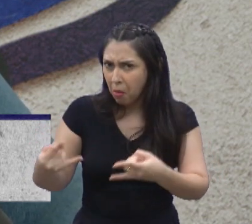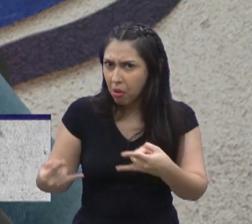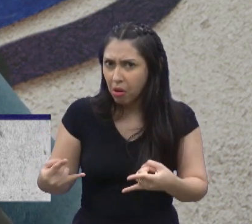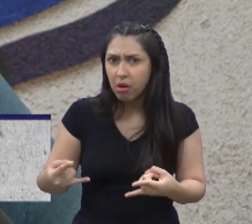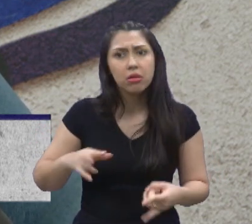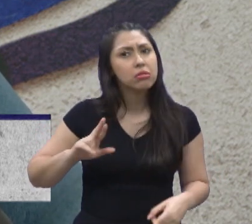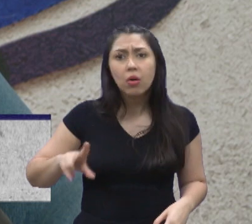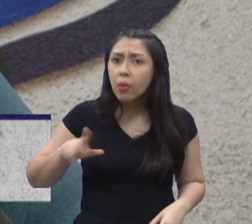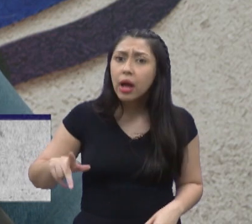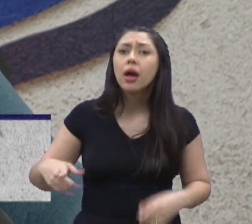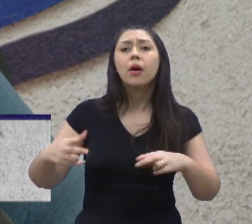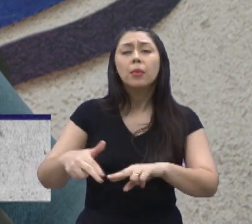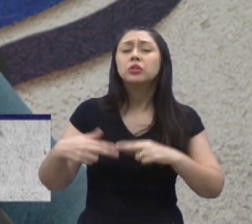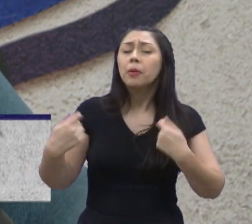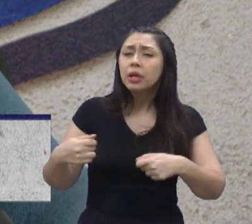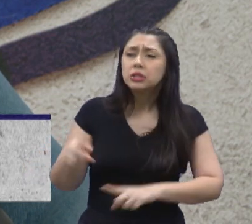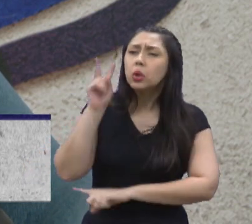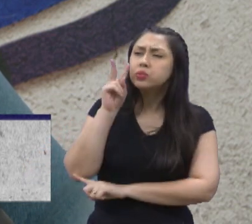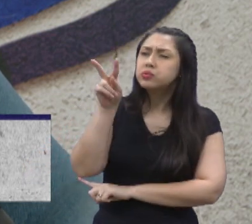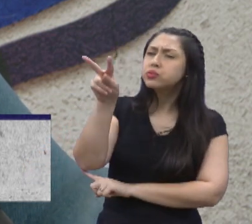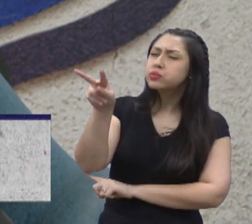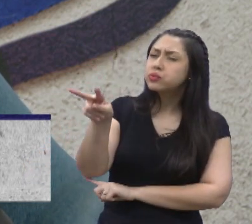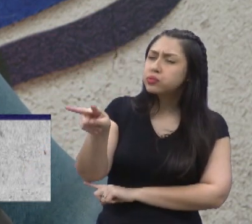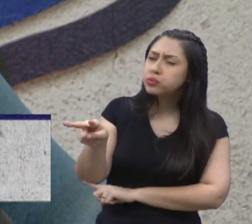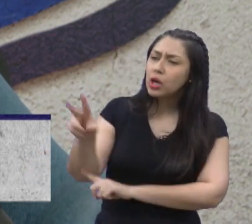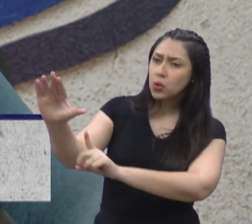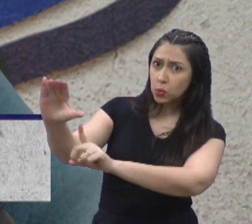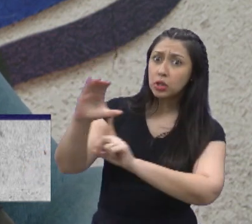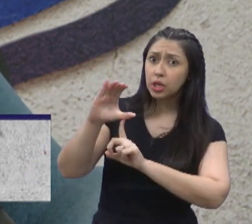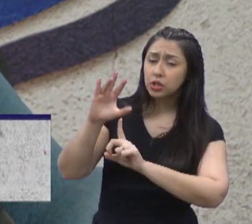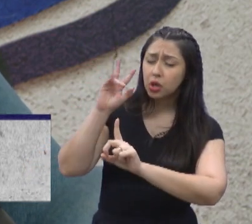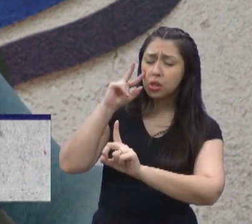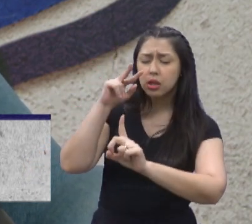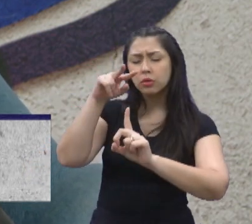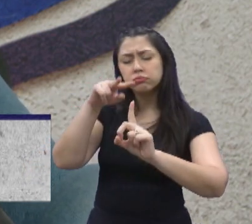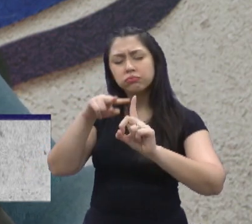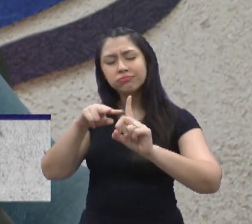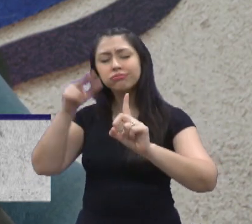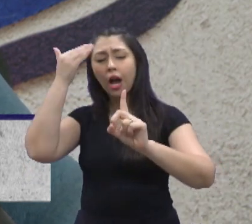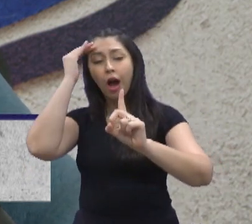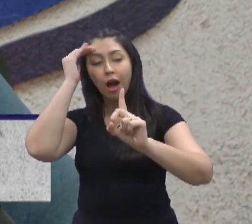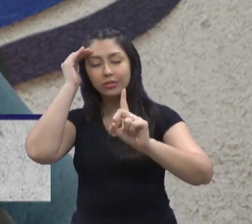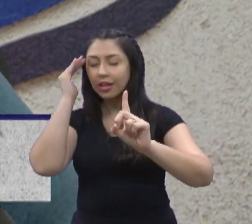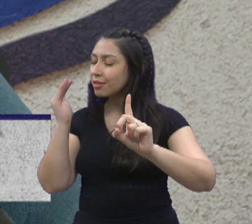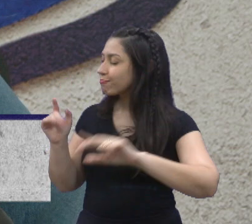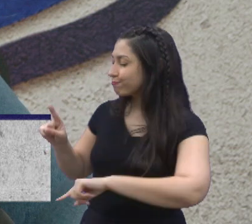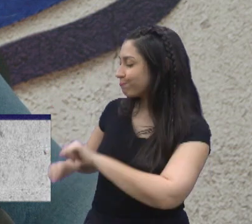venda consultiva. Porque eu consigo entender você a partir de uma necessidade. E aí eu ofereço de